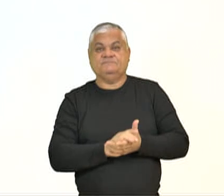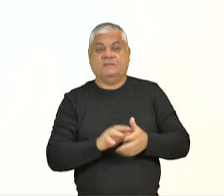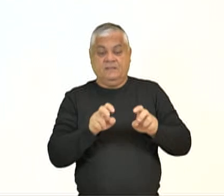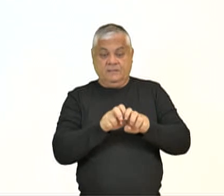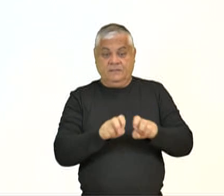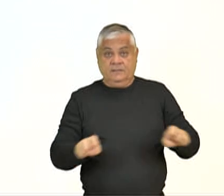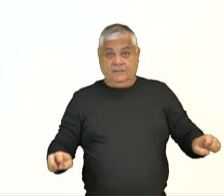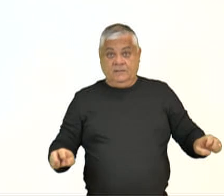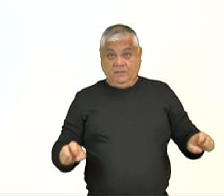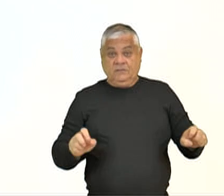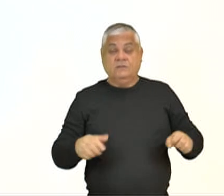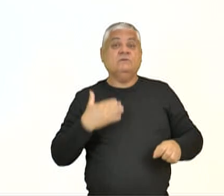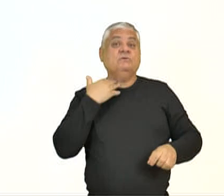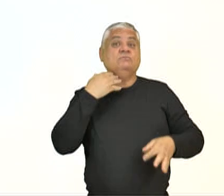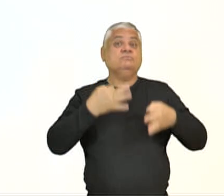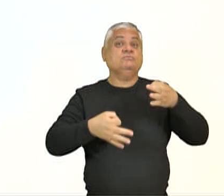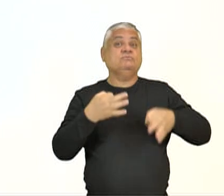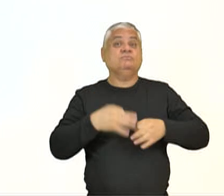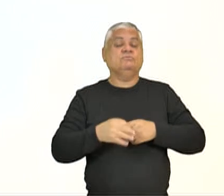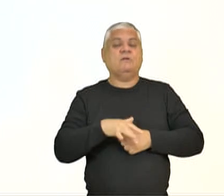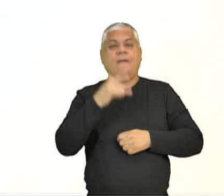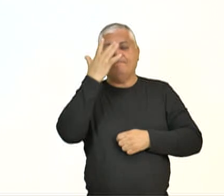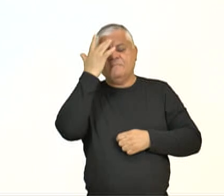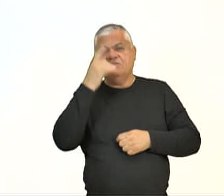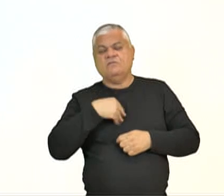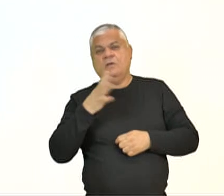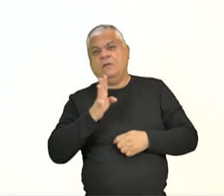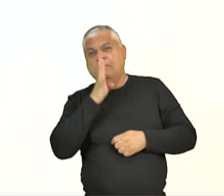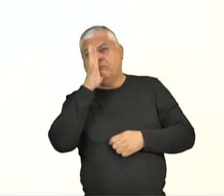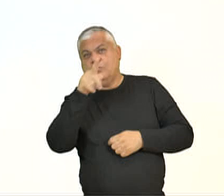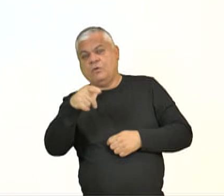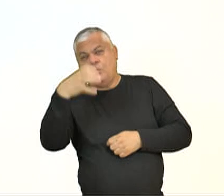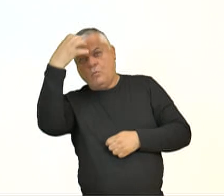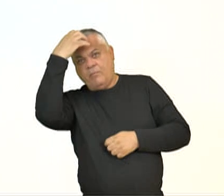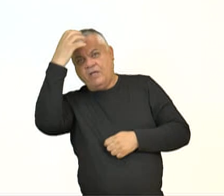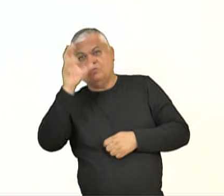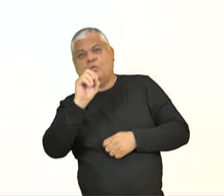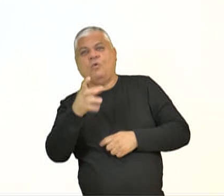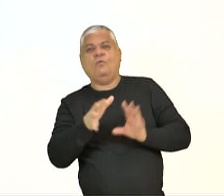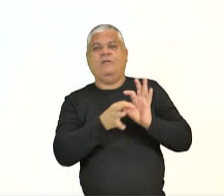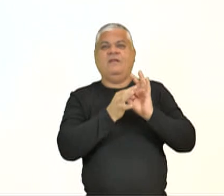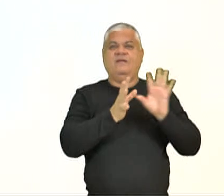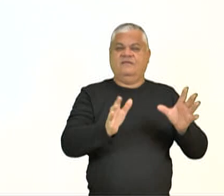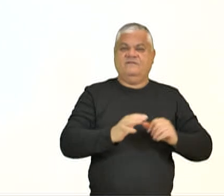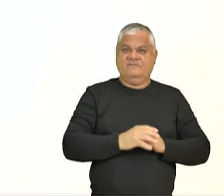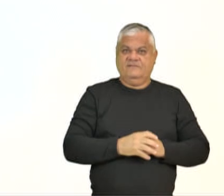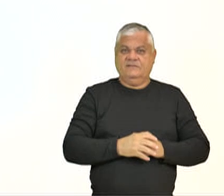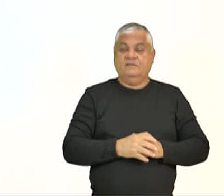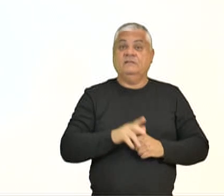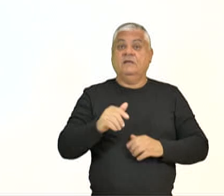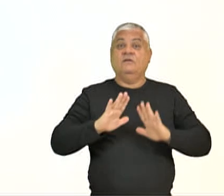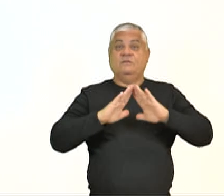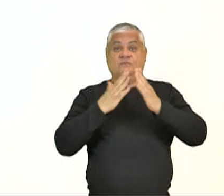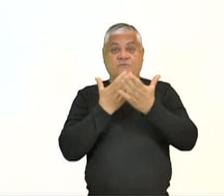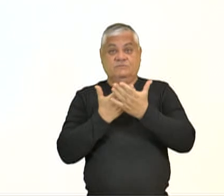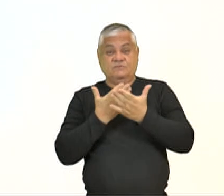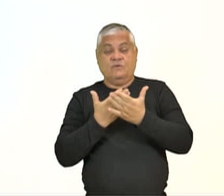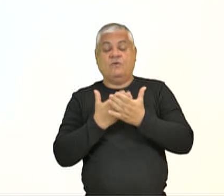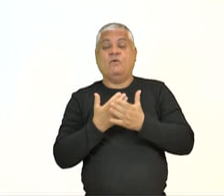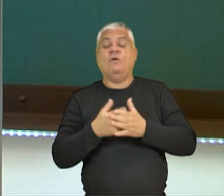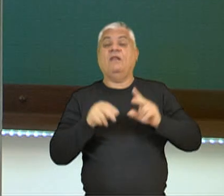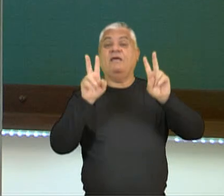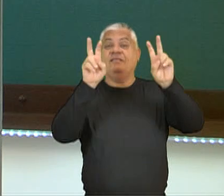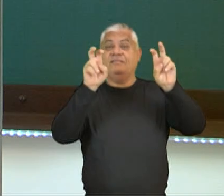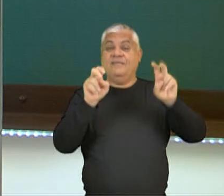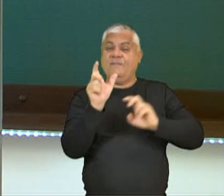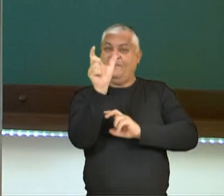os jurados decidem se a pessoa em julgamento é culpada ou inocente. Em um júri simulado escolar, porém, os temas podem